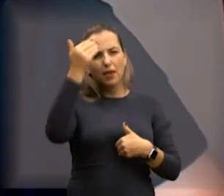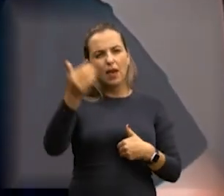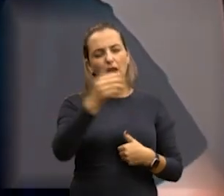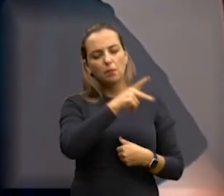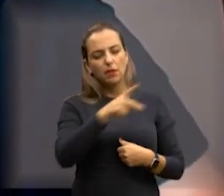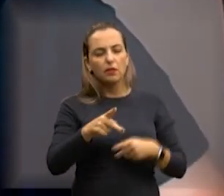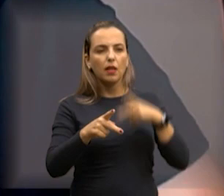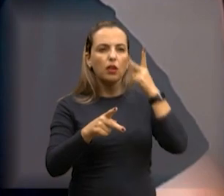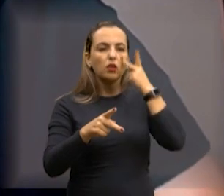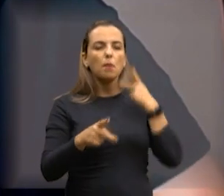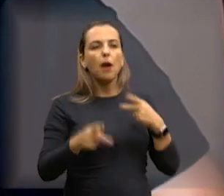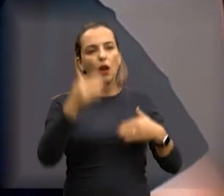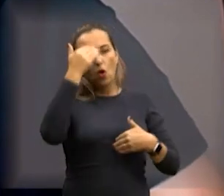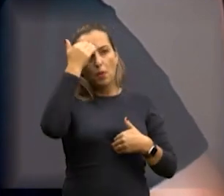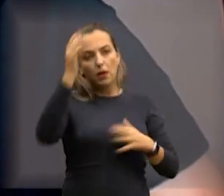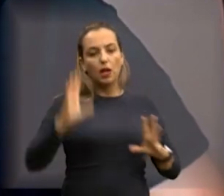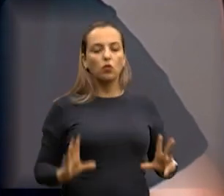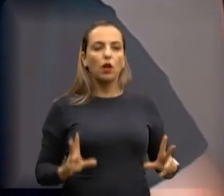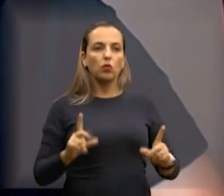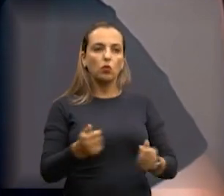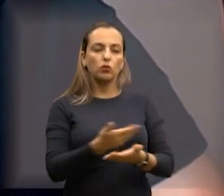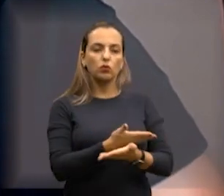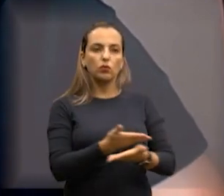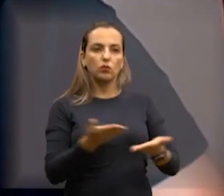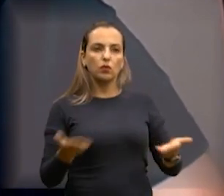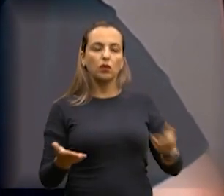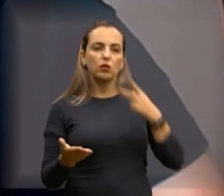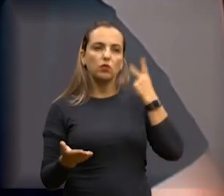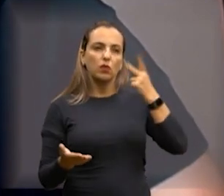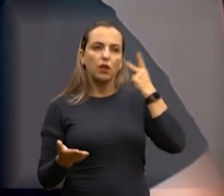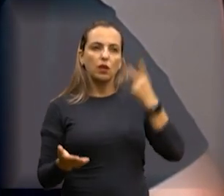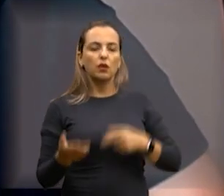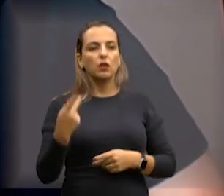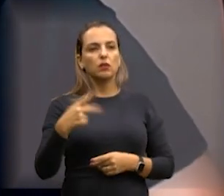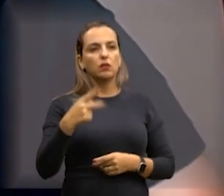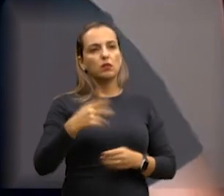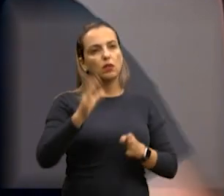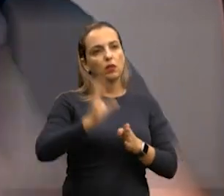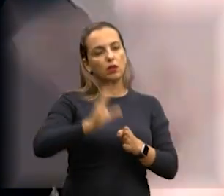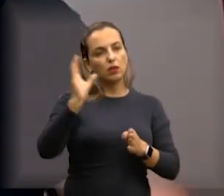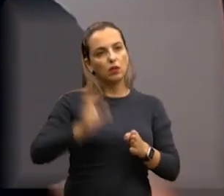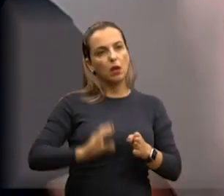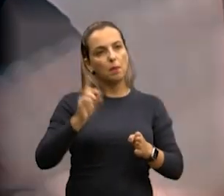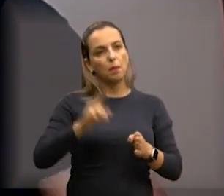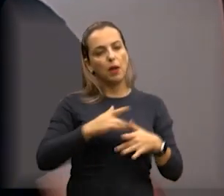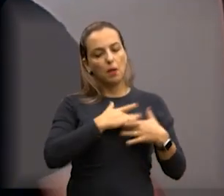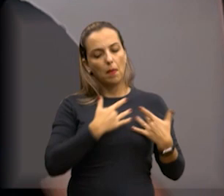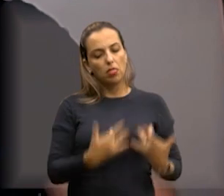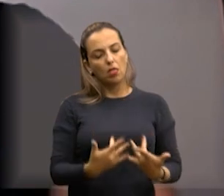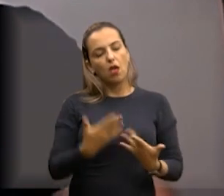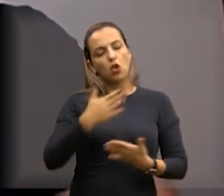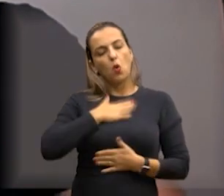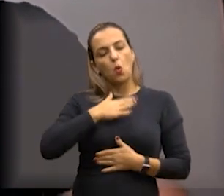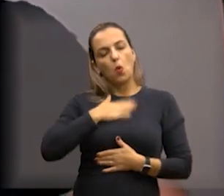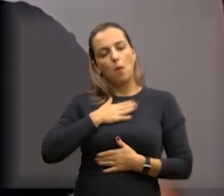presidente Paulo Landim, e obrigada a todos os vereadores e vereadoras dessa casa que se solidarizaram com a minha